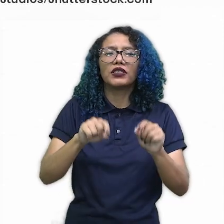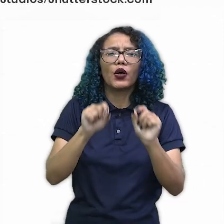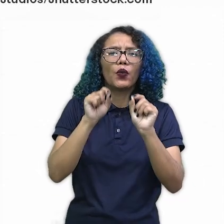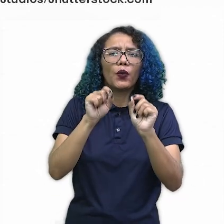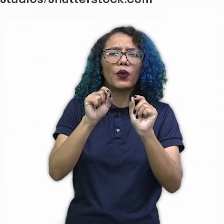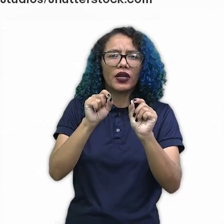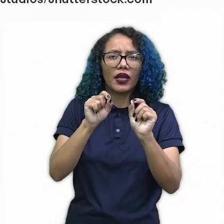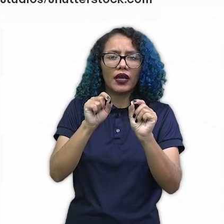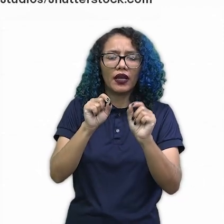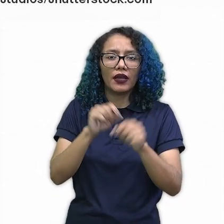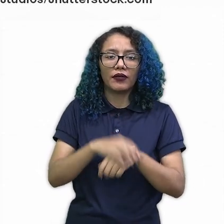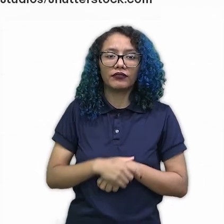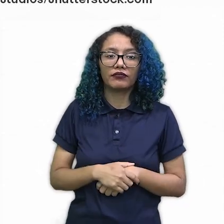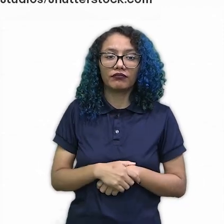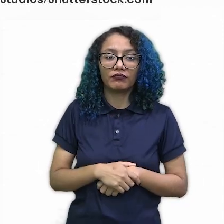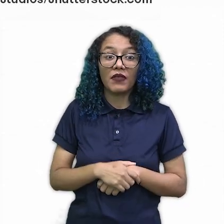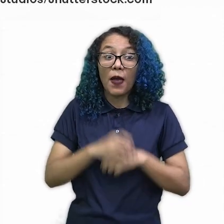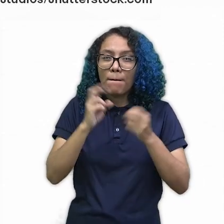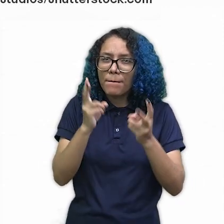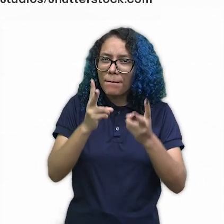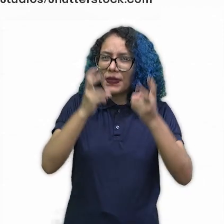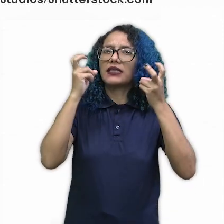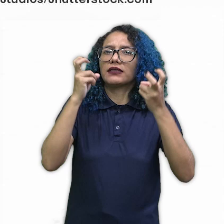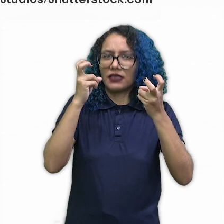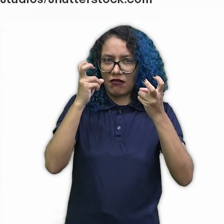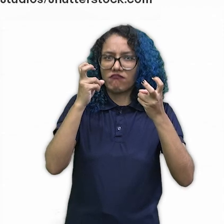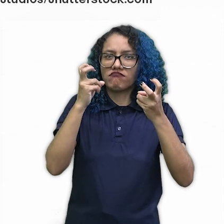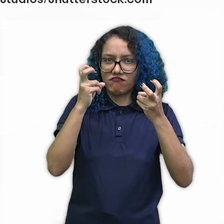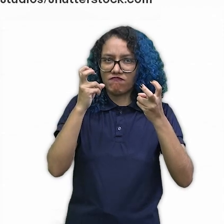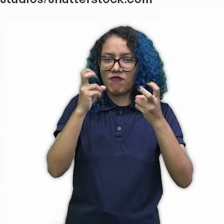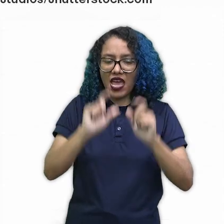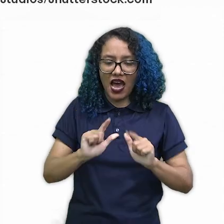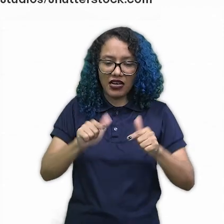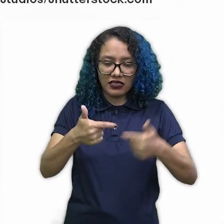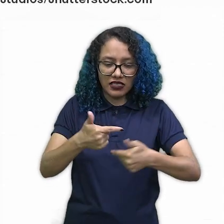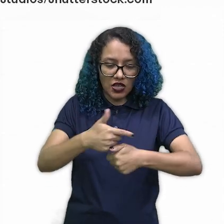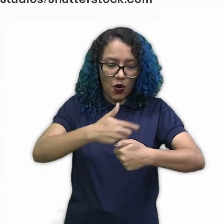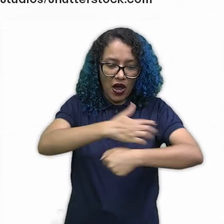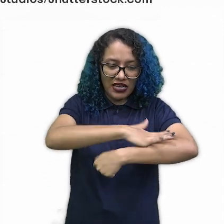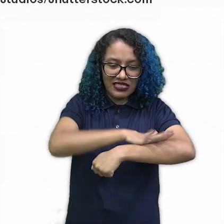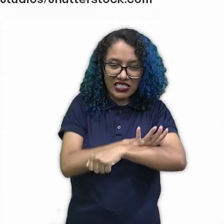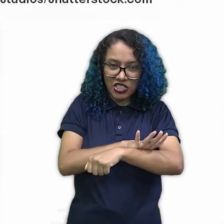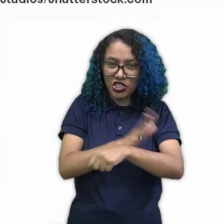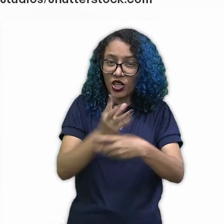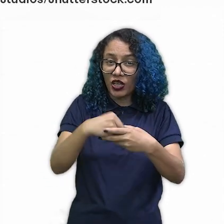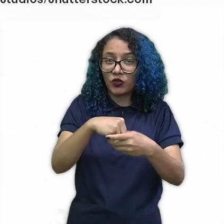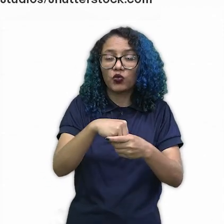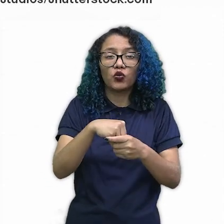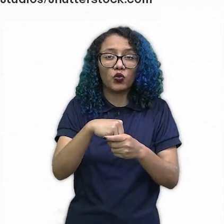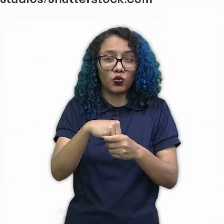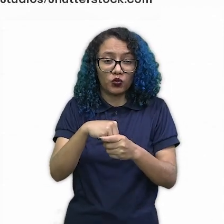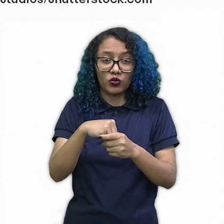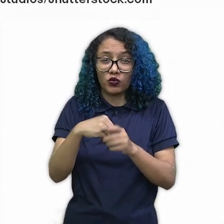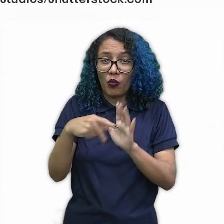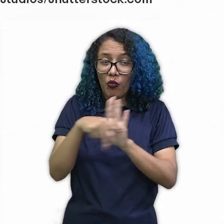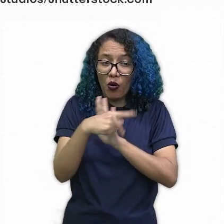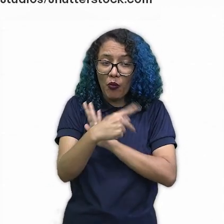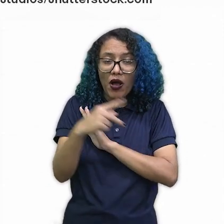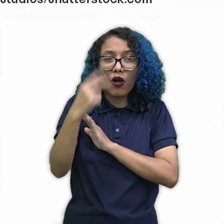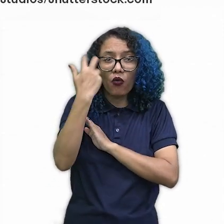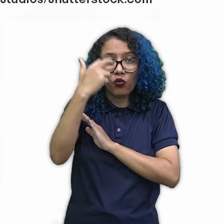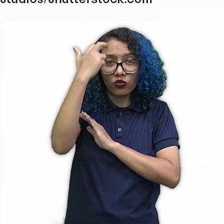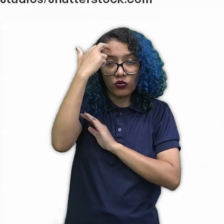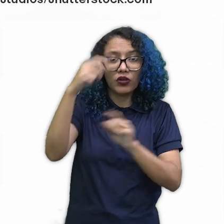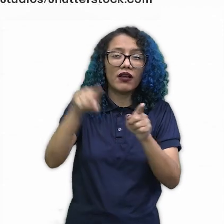de identificar e reconhecer práticas racistas no âmbito de sua cultura e